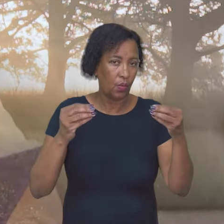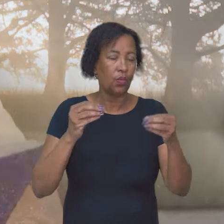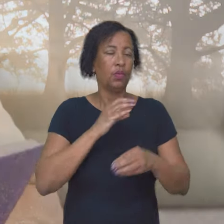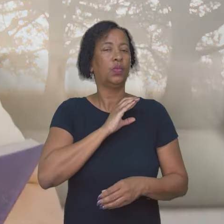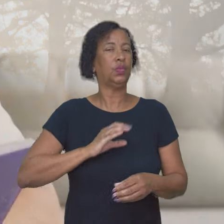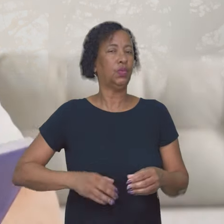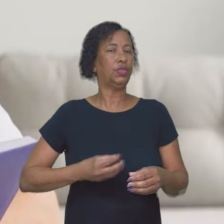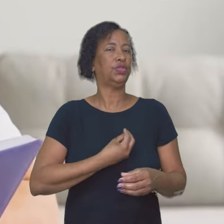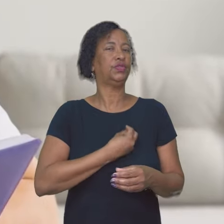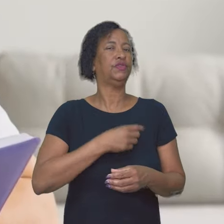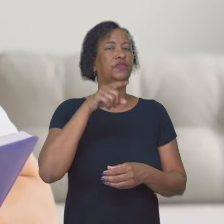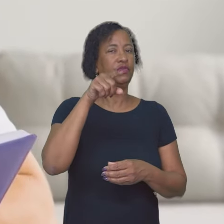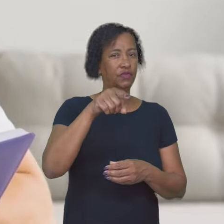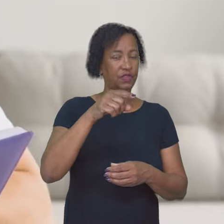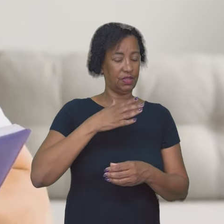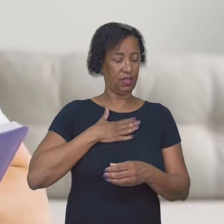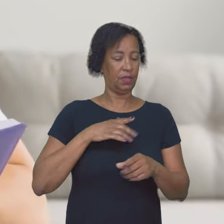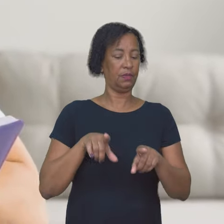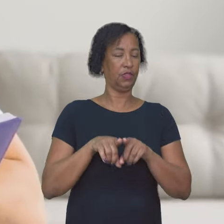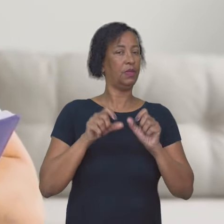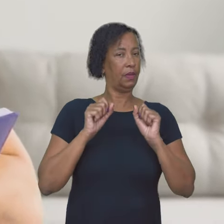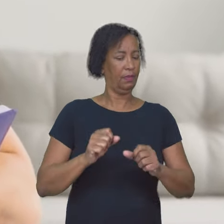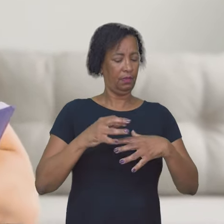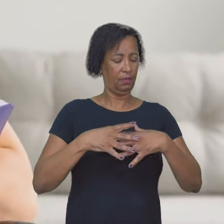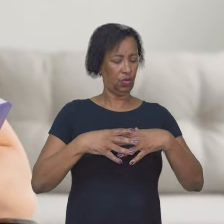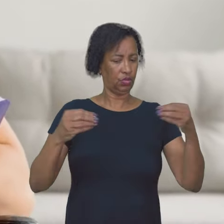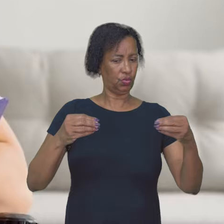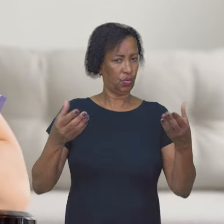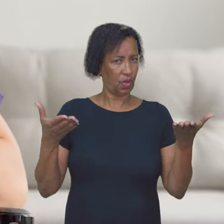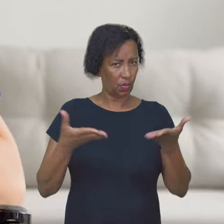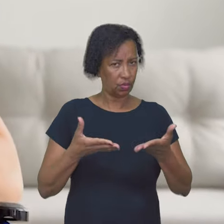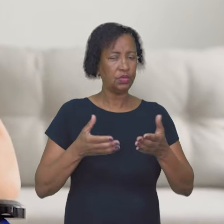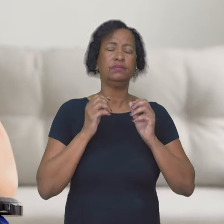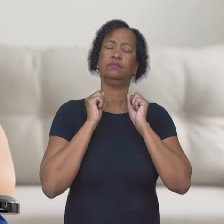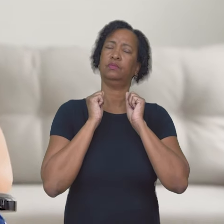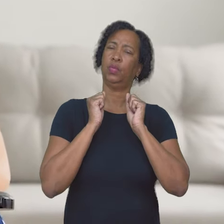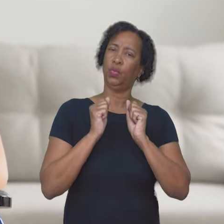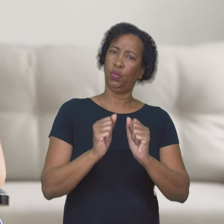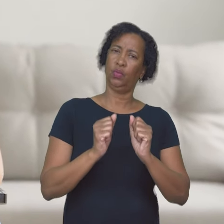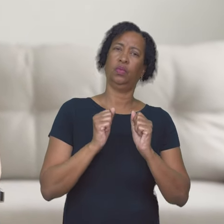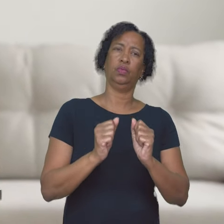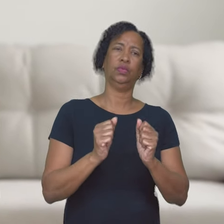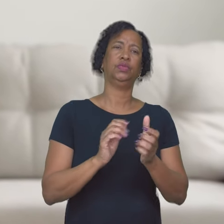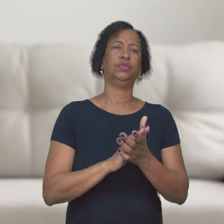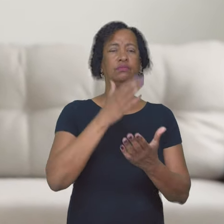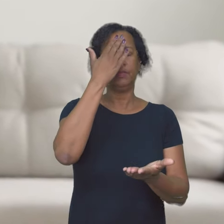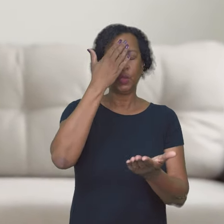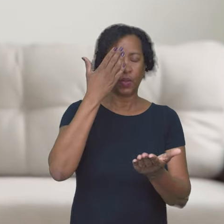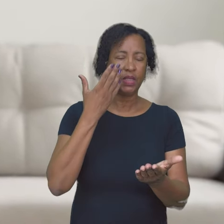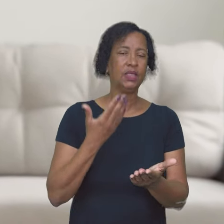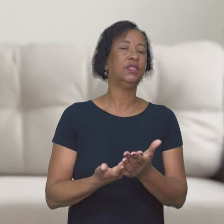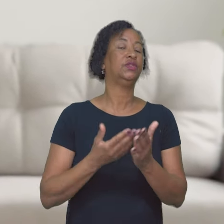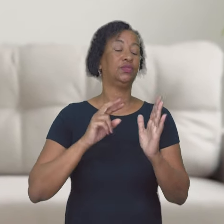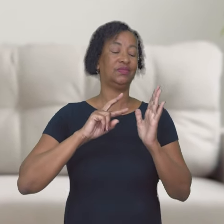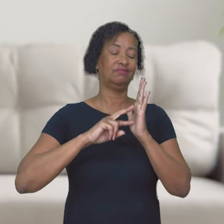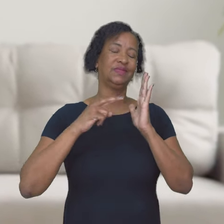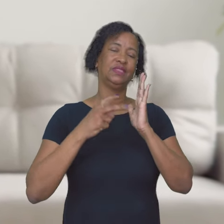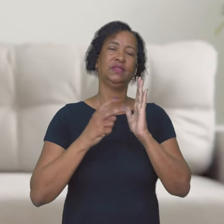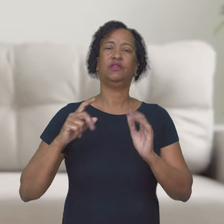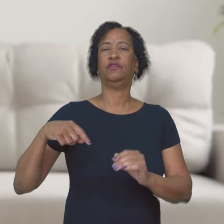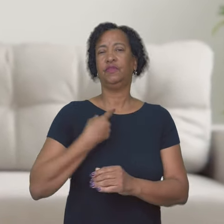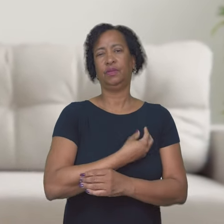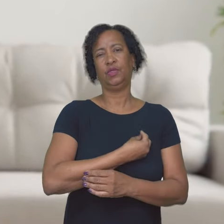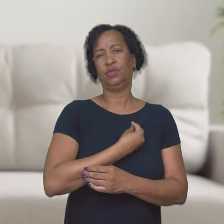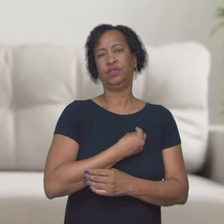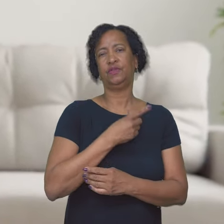você e em mim pode curar hoje é claro que sim creio que é isso que significa Para nós todo esse